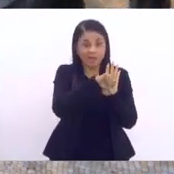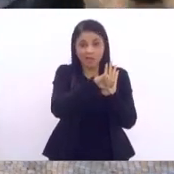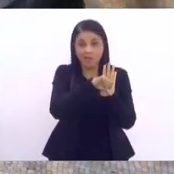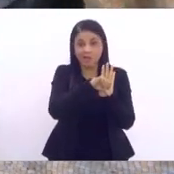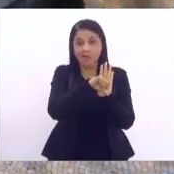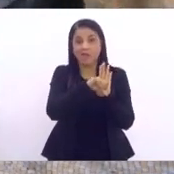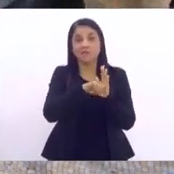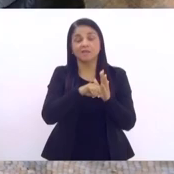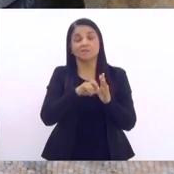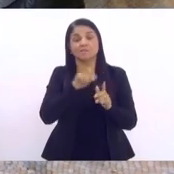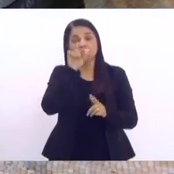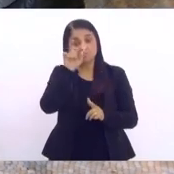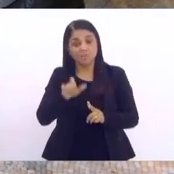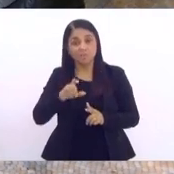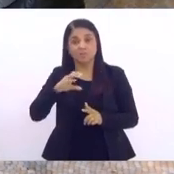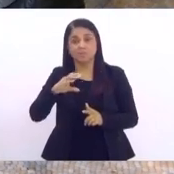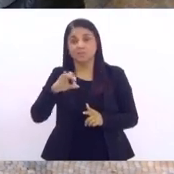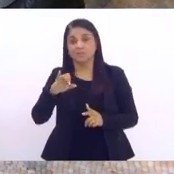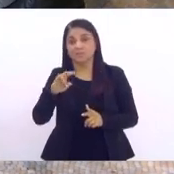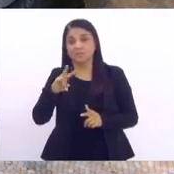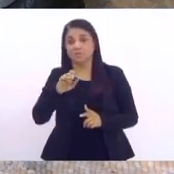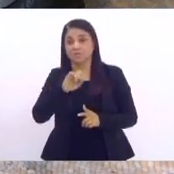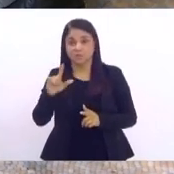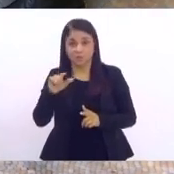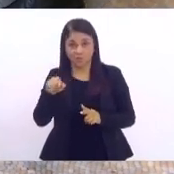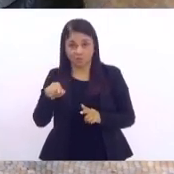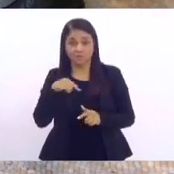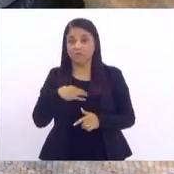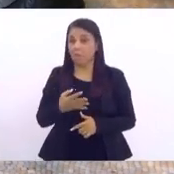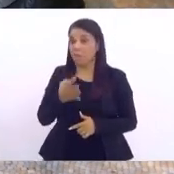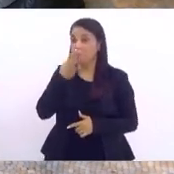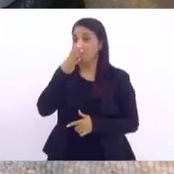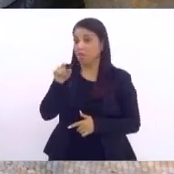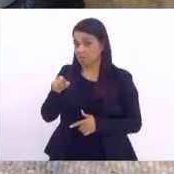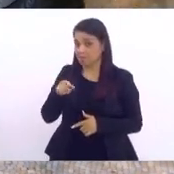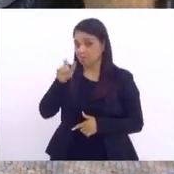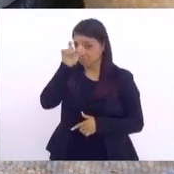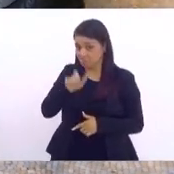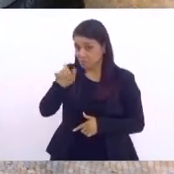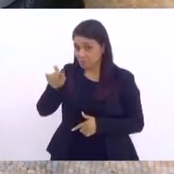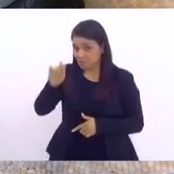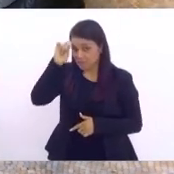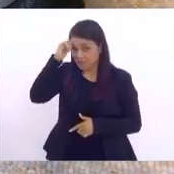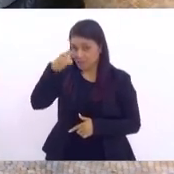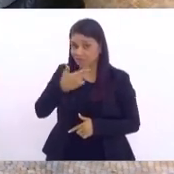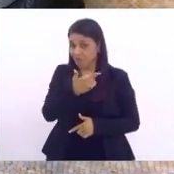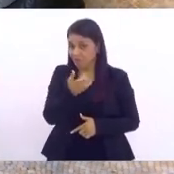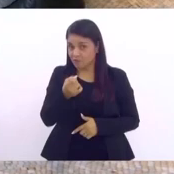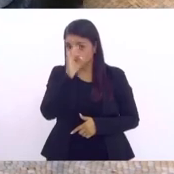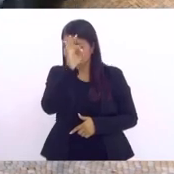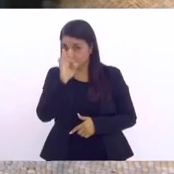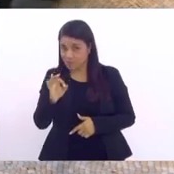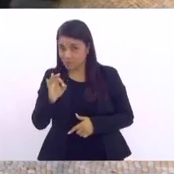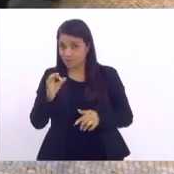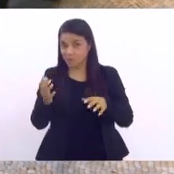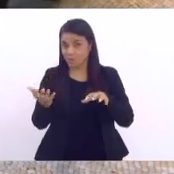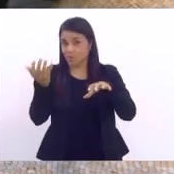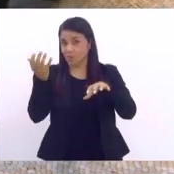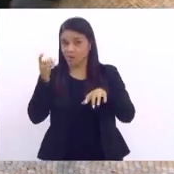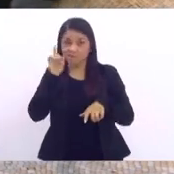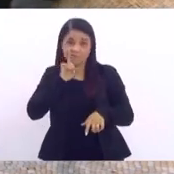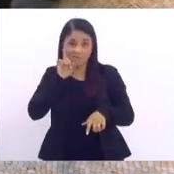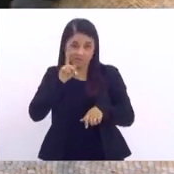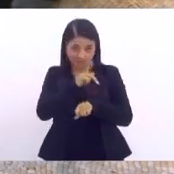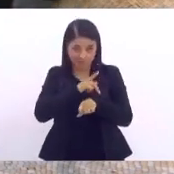Correia, pasme, embora os negros sejam apenas 20% do Congresso americano, eles foram 40%